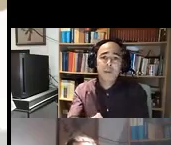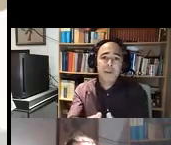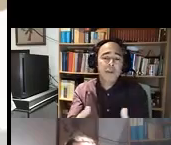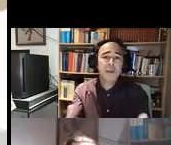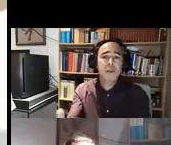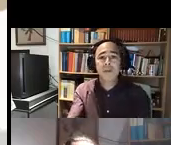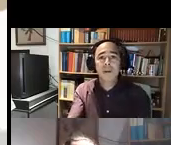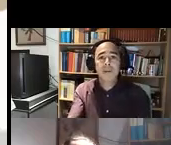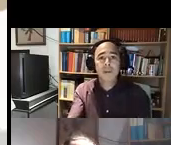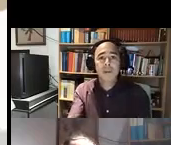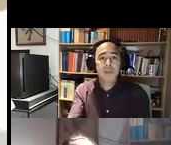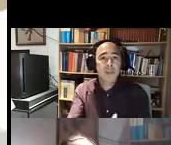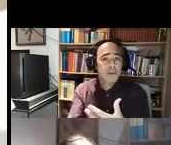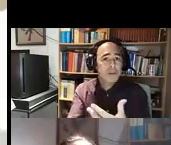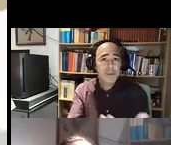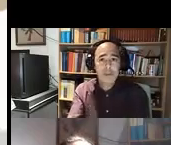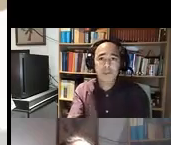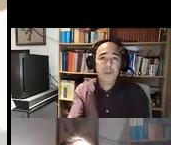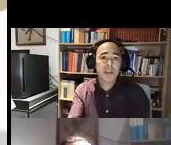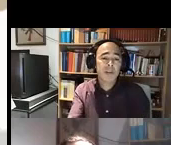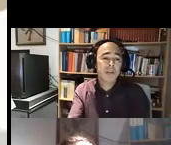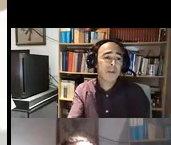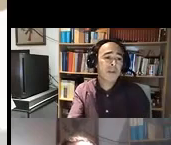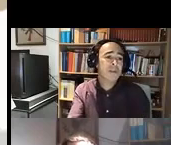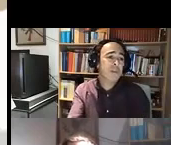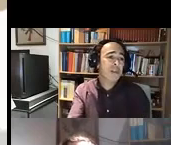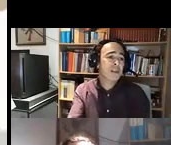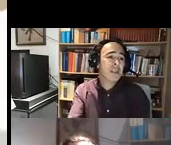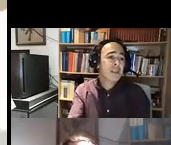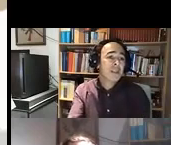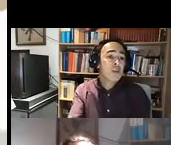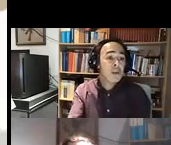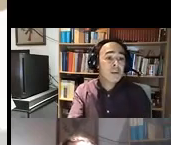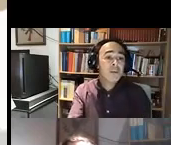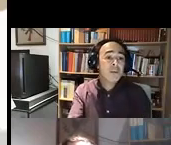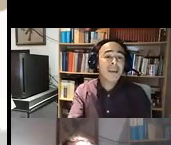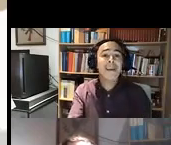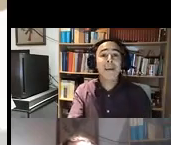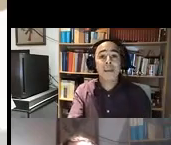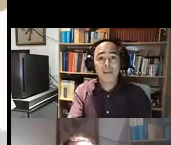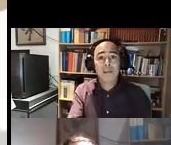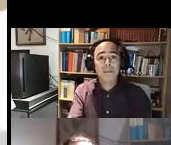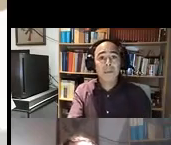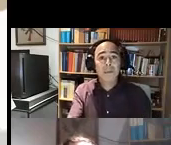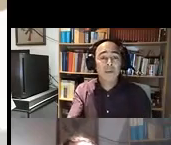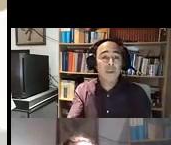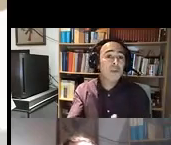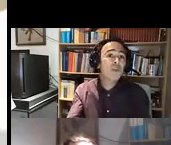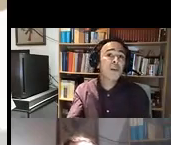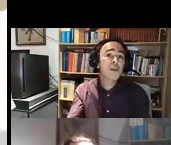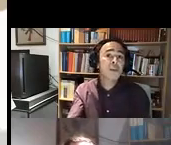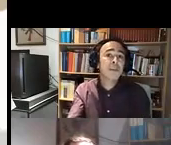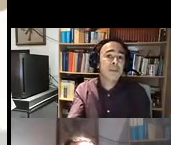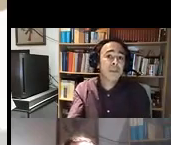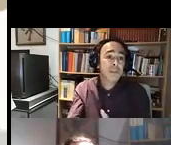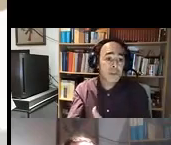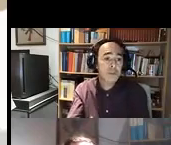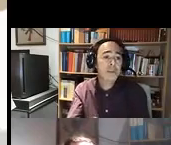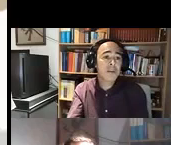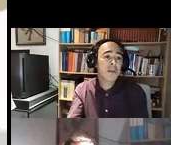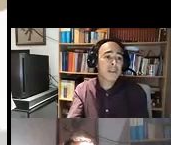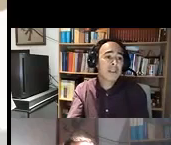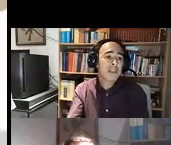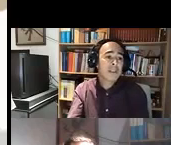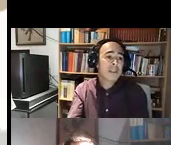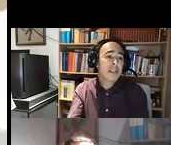vamos ver também não se pode considerar instrumento porque ela que nós fazemos pública pagamento de todas as semanas e a melhor de tudo é herdável eu tenho dois filhos presente